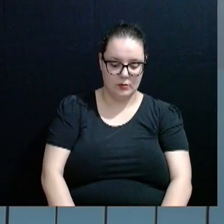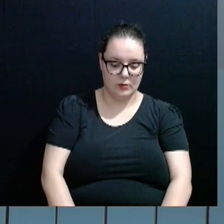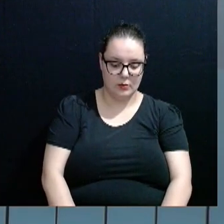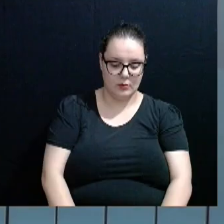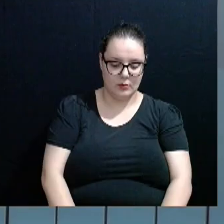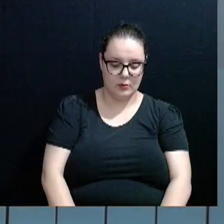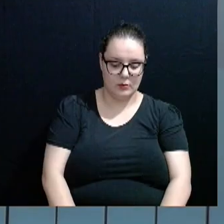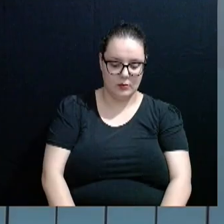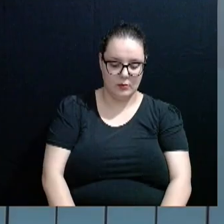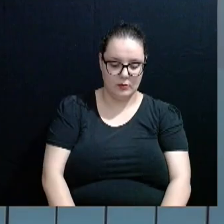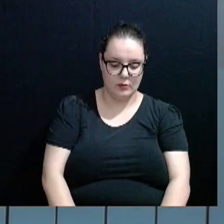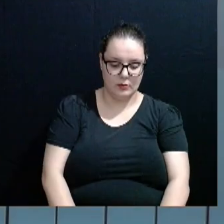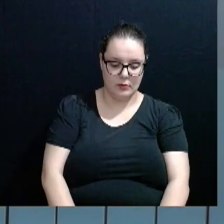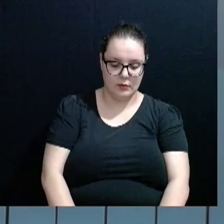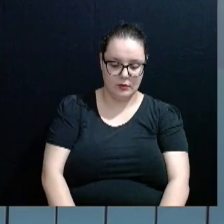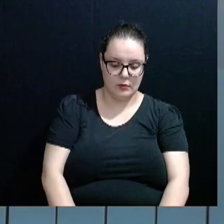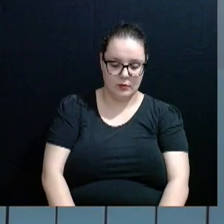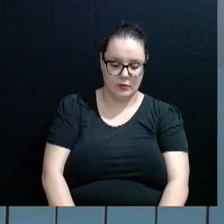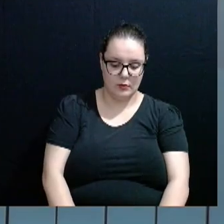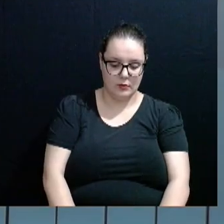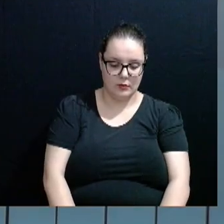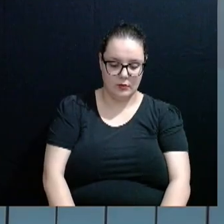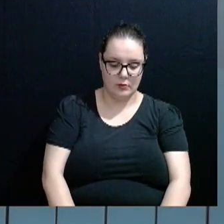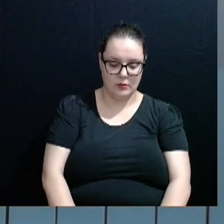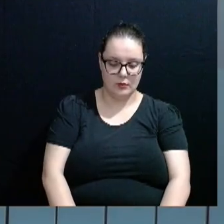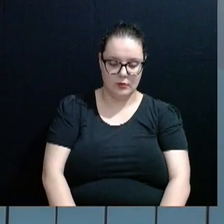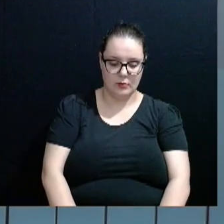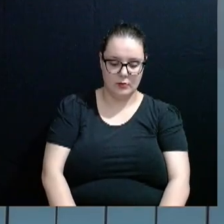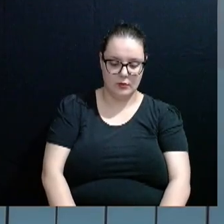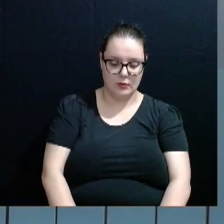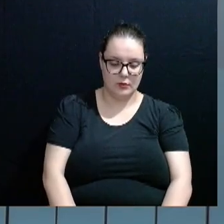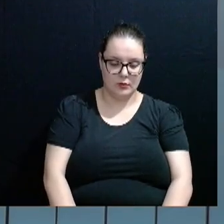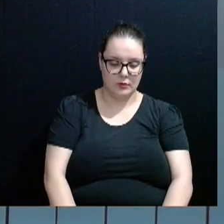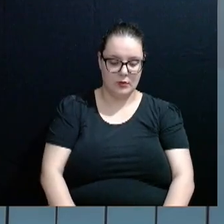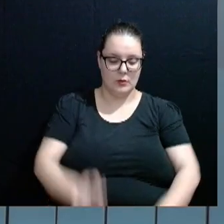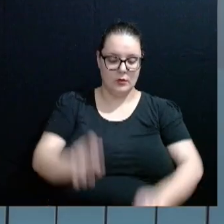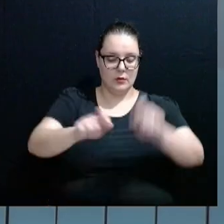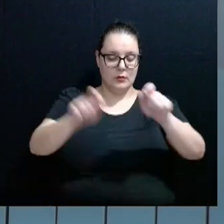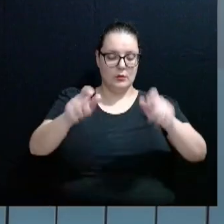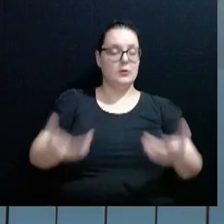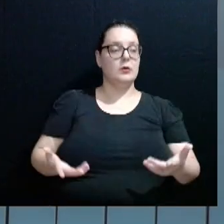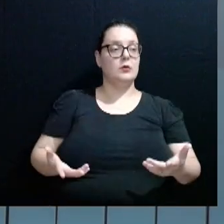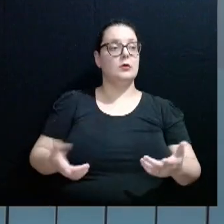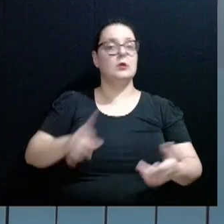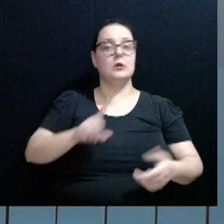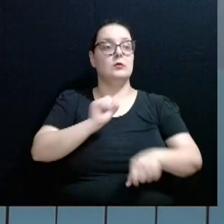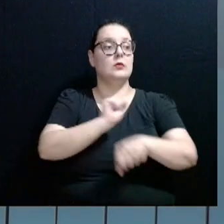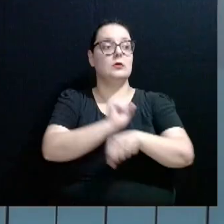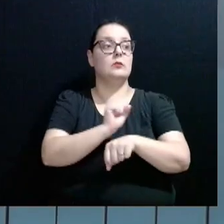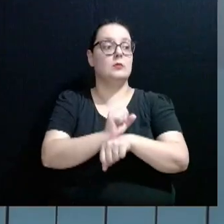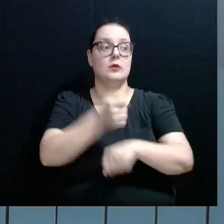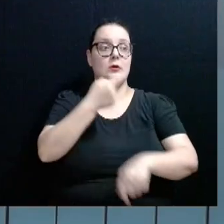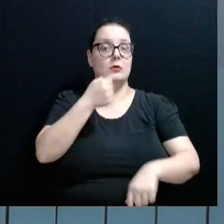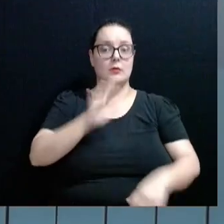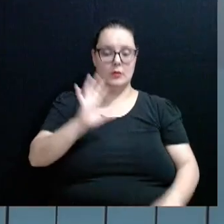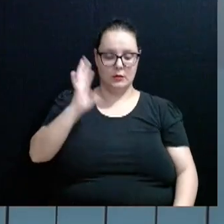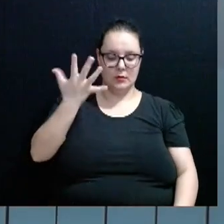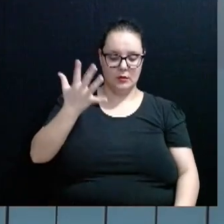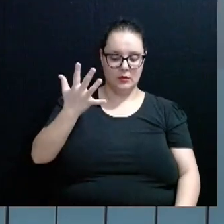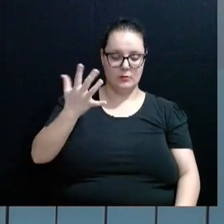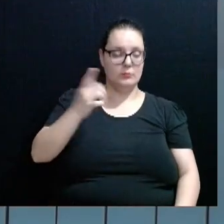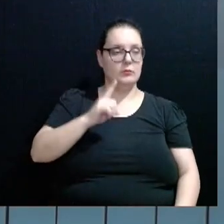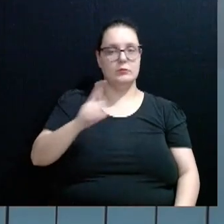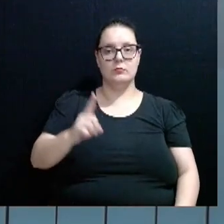alguns medicamentos que a pessoa às vezes nem espera aquele efeito do remédio acontecer, não passou a dor e